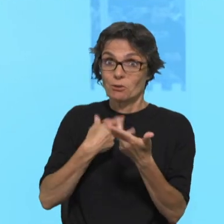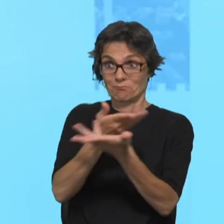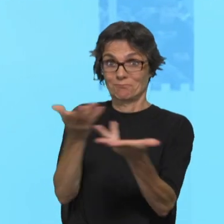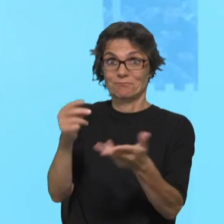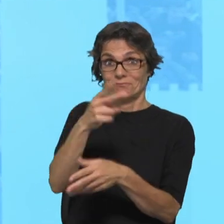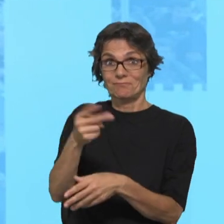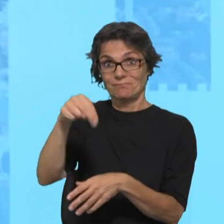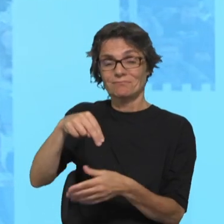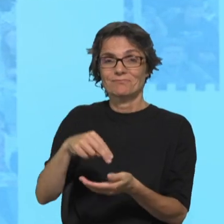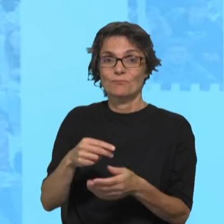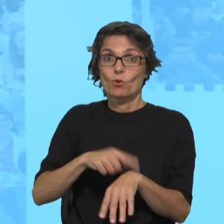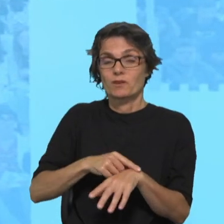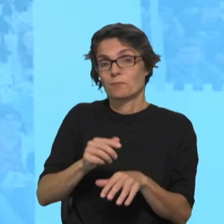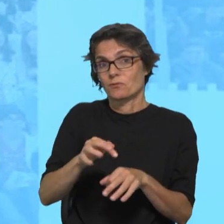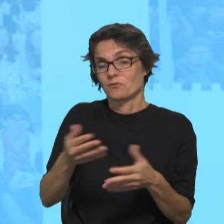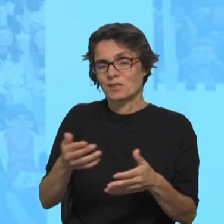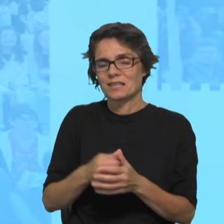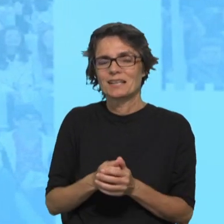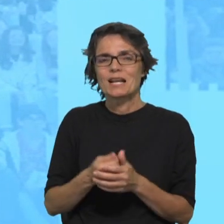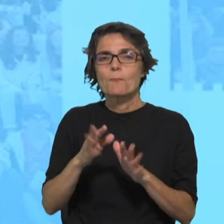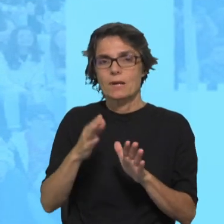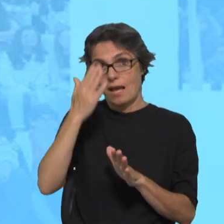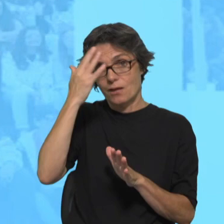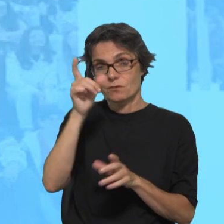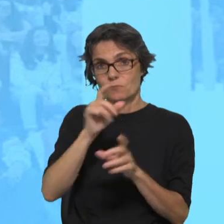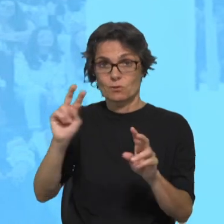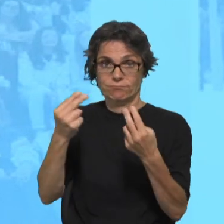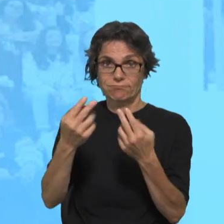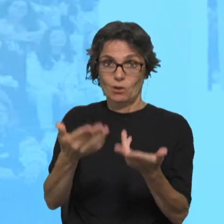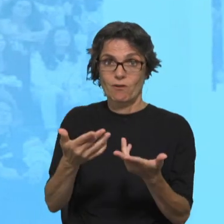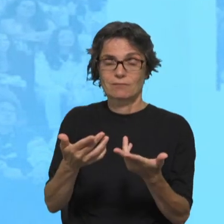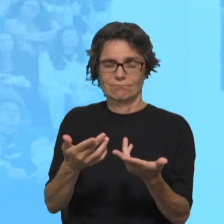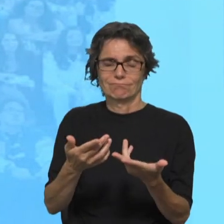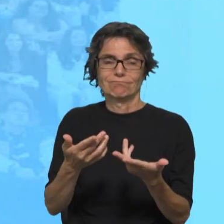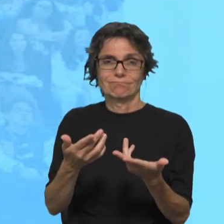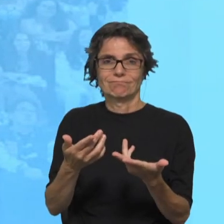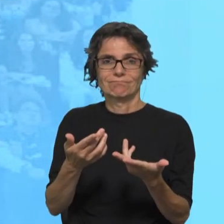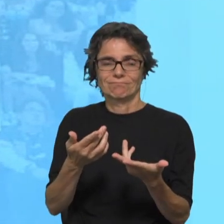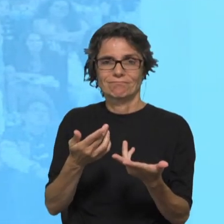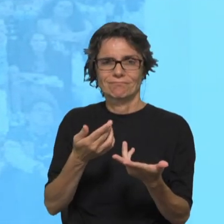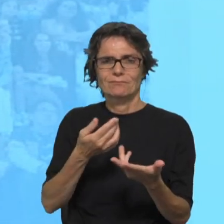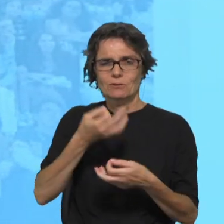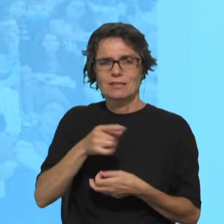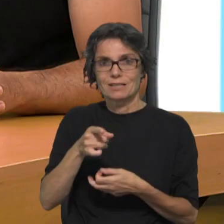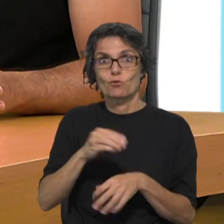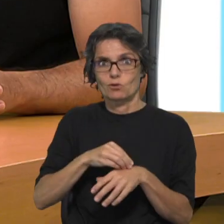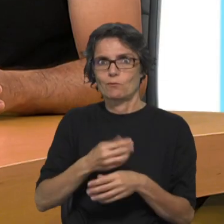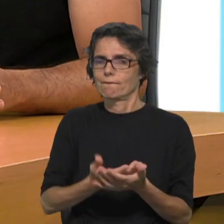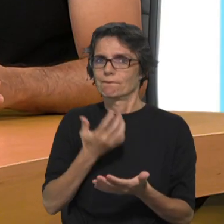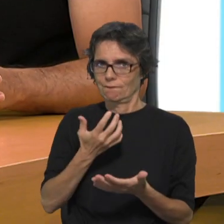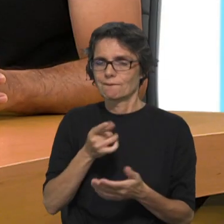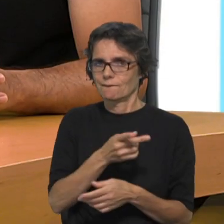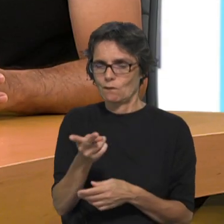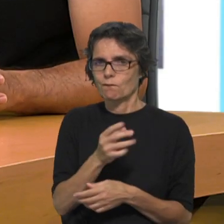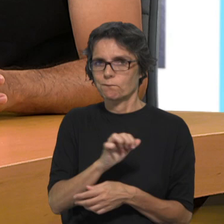hoje aqui. O tempo não nos permite mais, mas acho que para aqueles que nos veem fica certamente um testemunho forte, não é? E